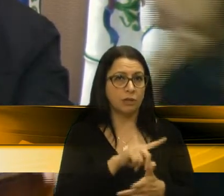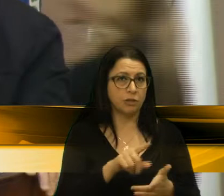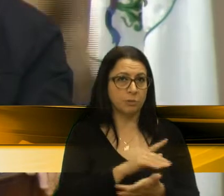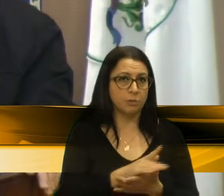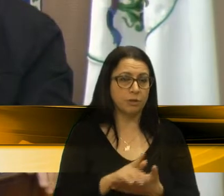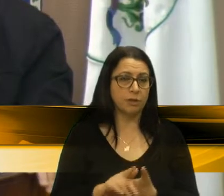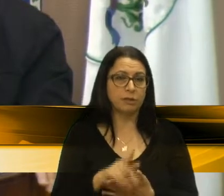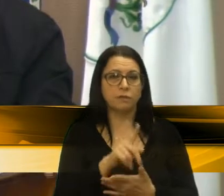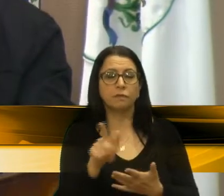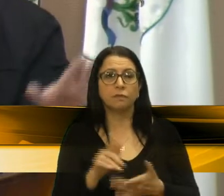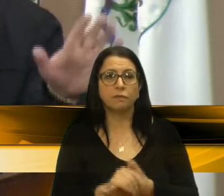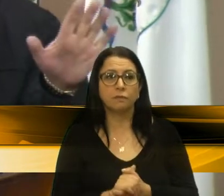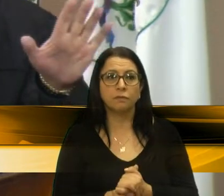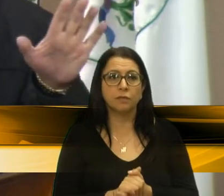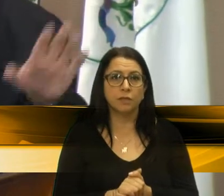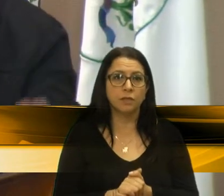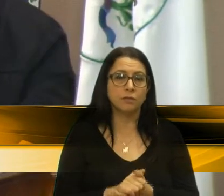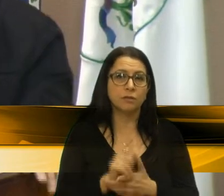Câmara.